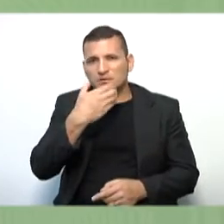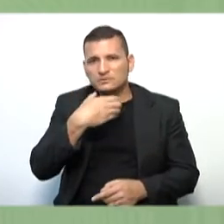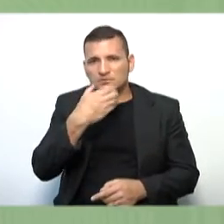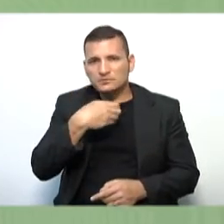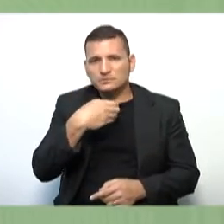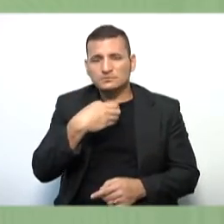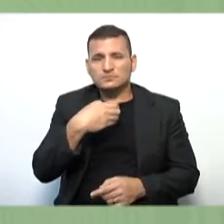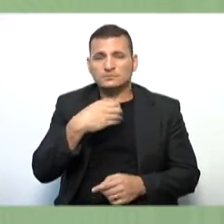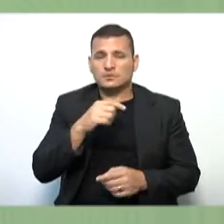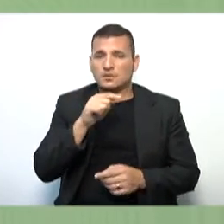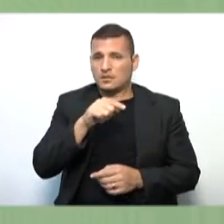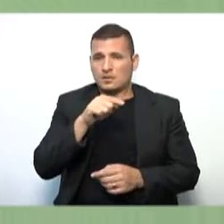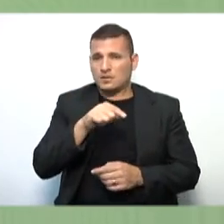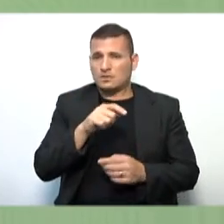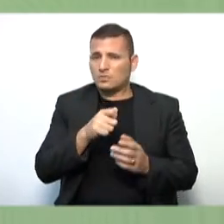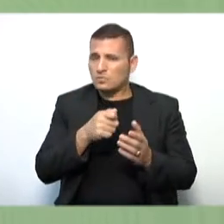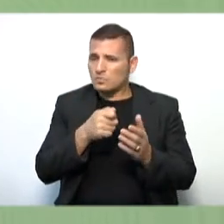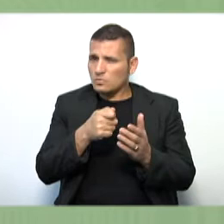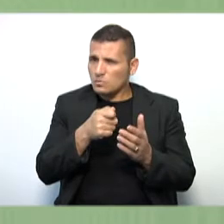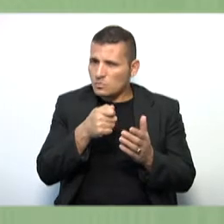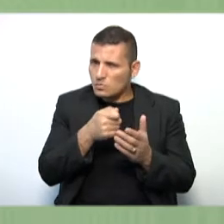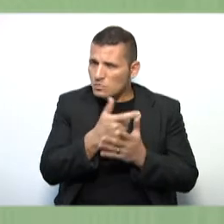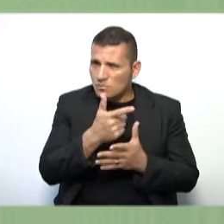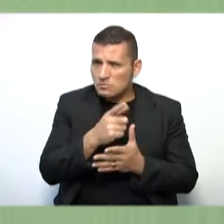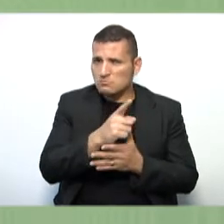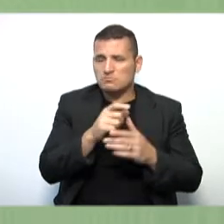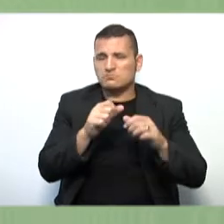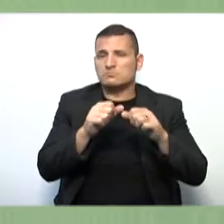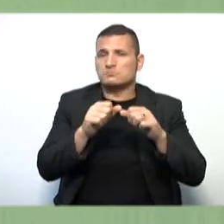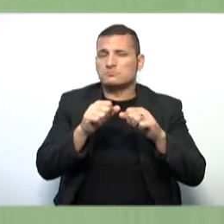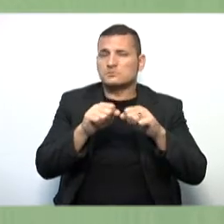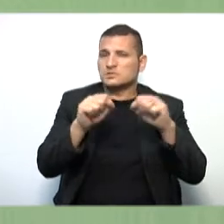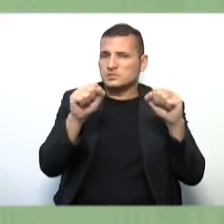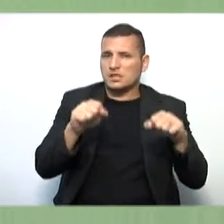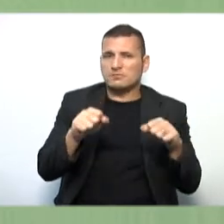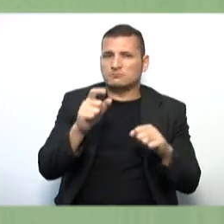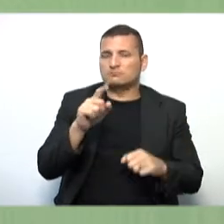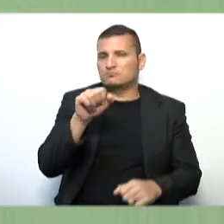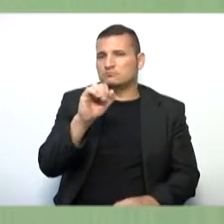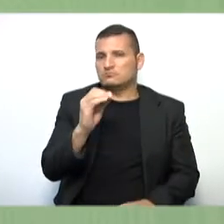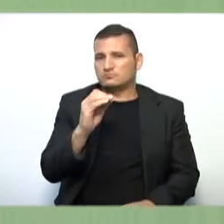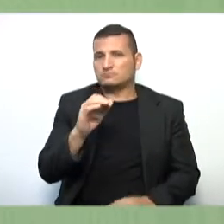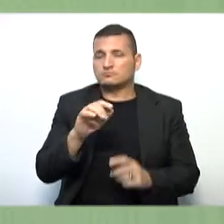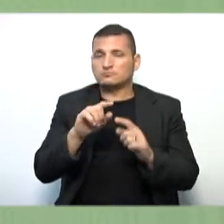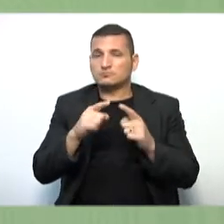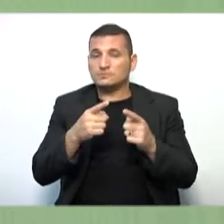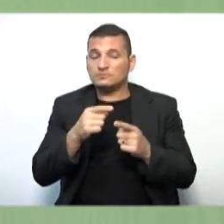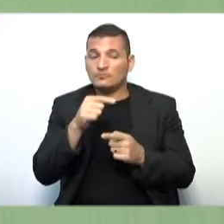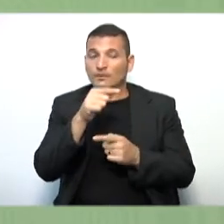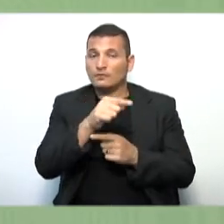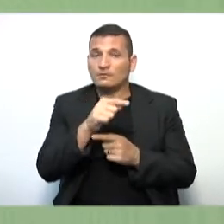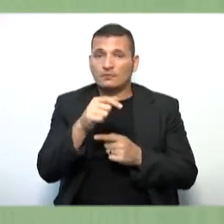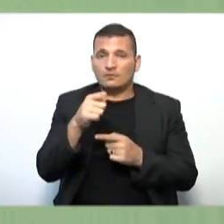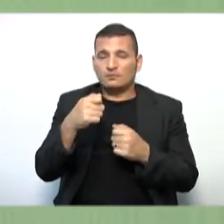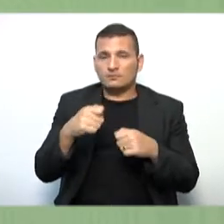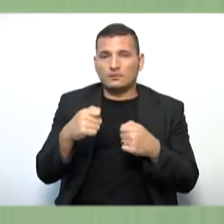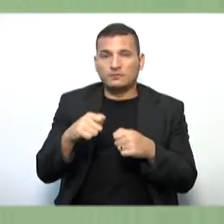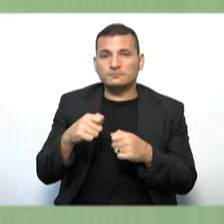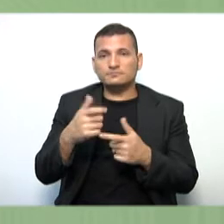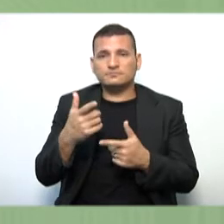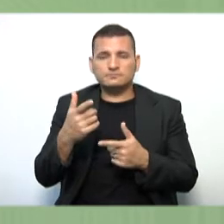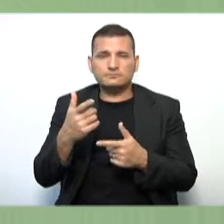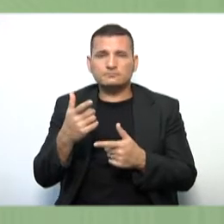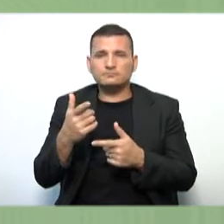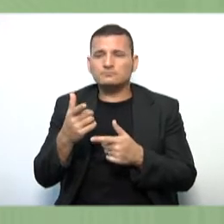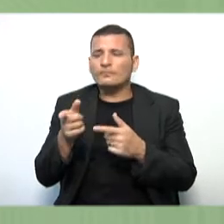a gente não compra necessariamente o sistema operacional, mas ele não roda se não for num dispositivo Apple, né? Ele até